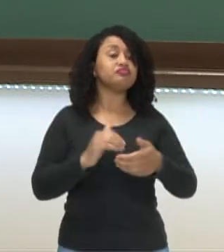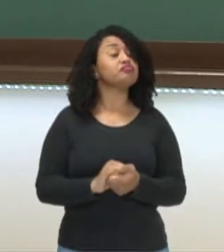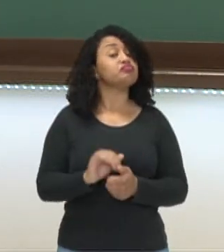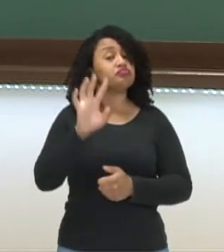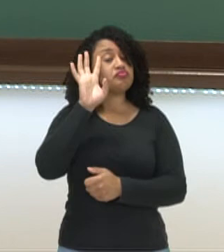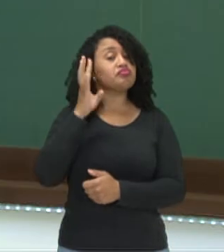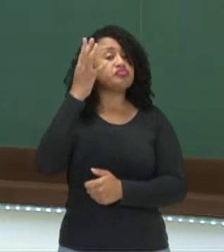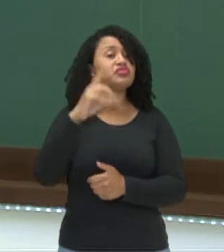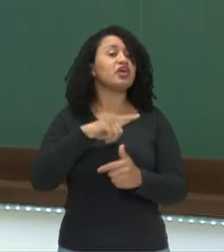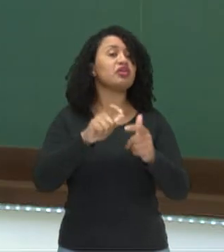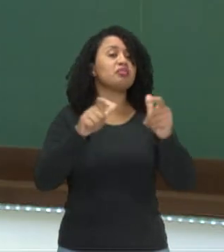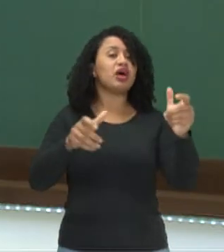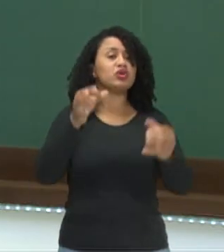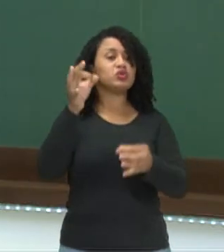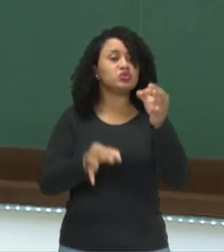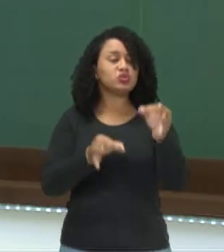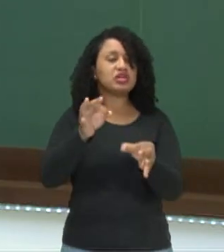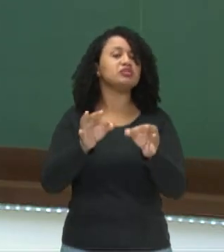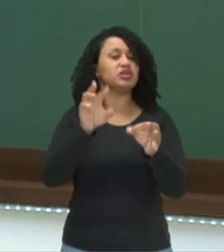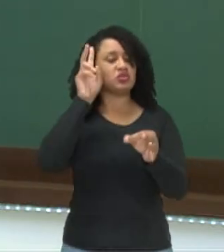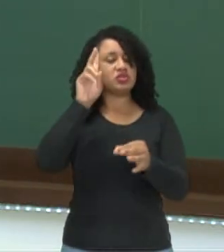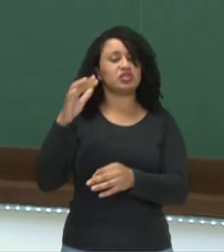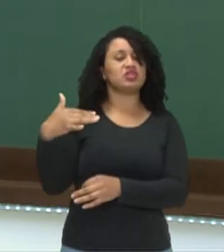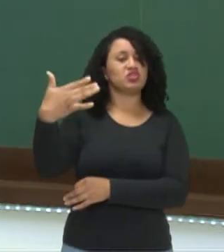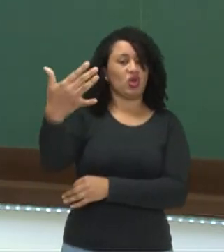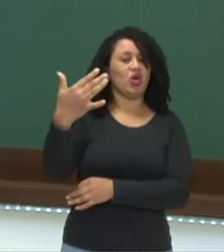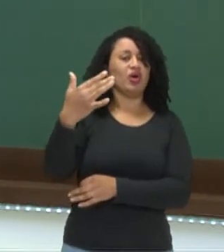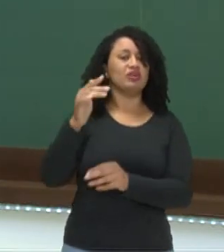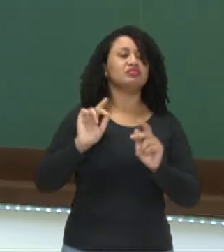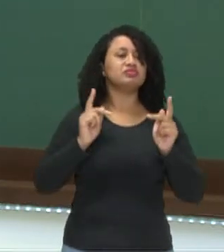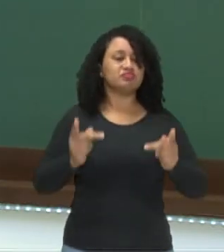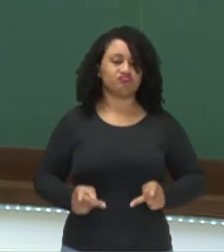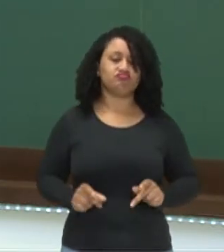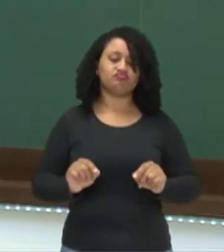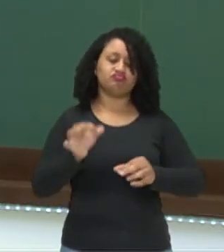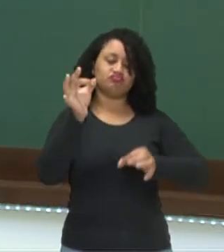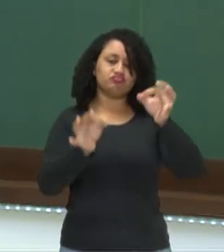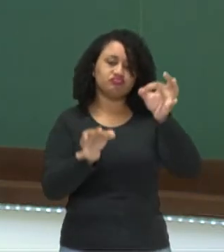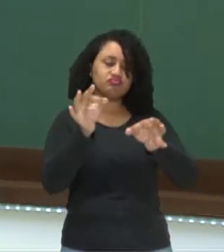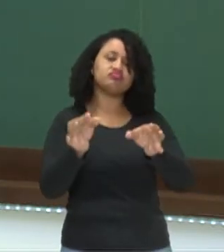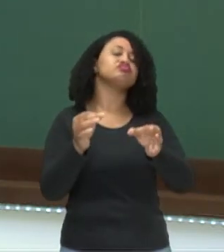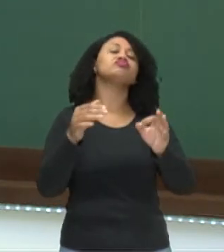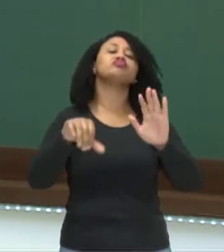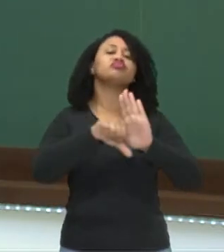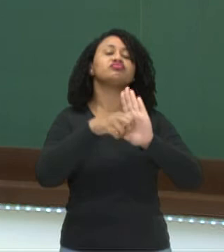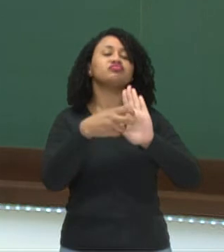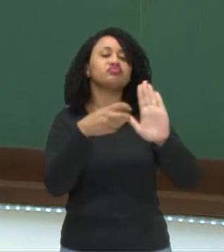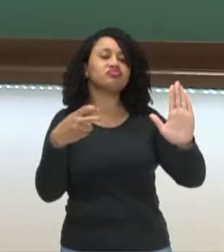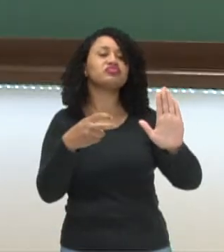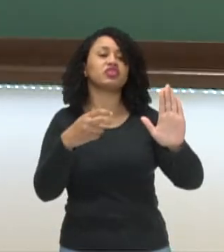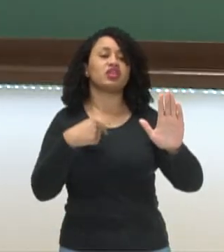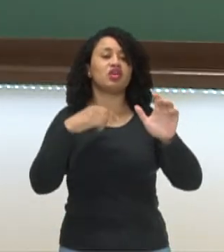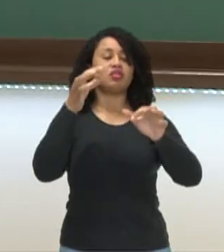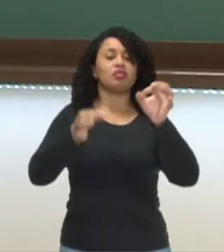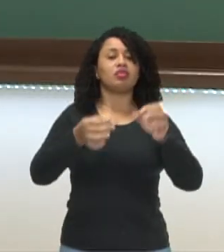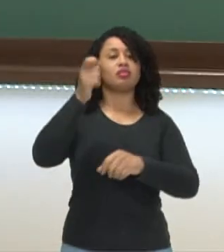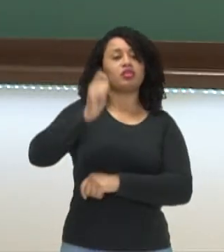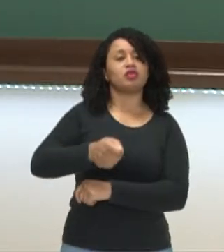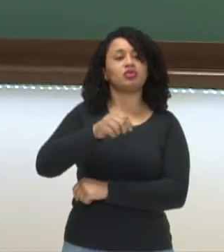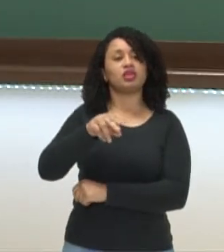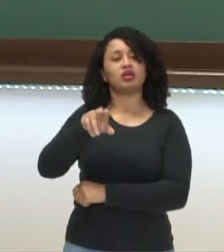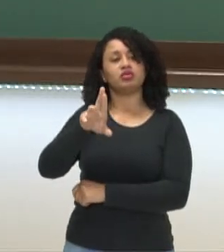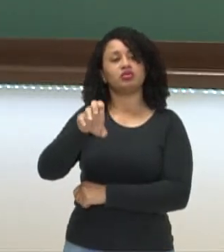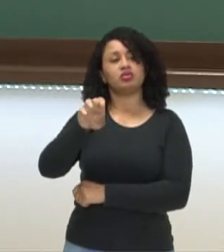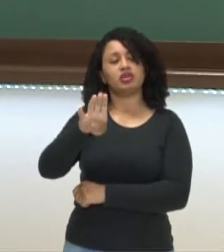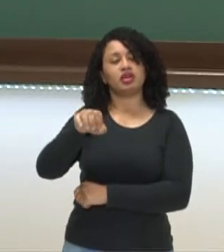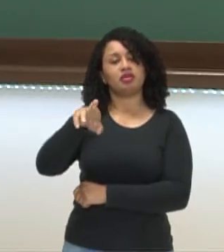ocorrer um dos maiores julgamentos da história da humanidade, que é o julgamento de crimes contra a humanidade do Tribunal de Nuremberg, em que grandes lideranças